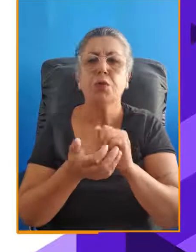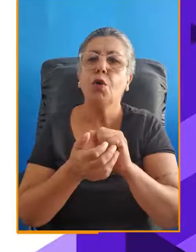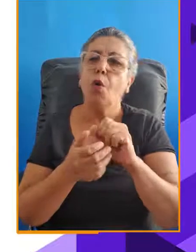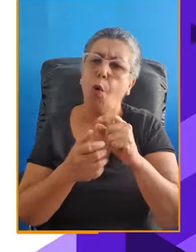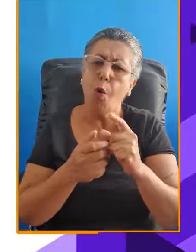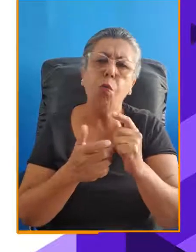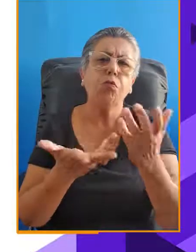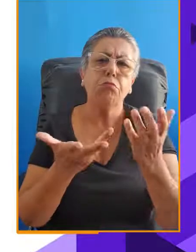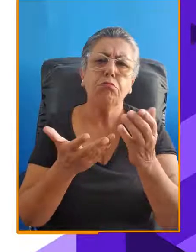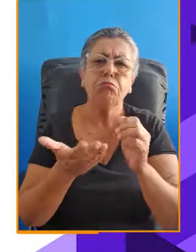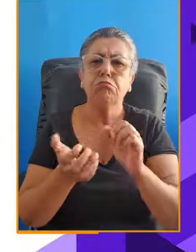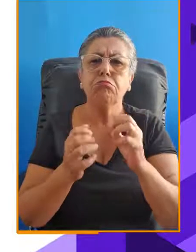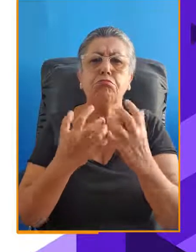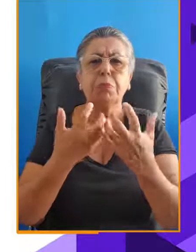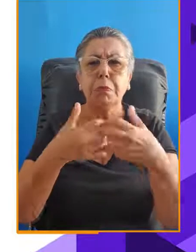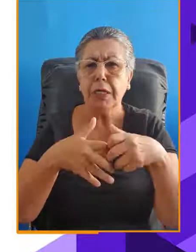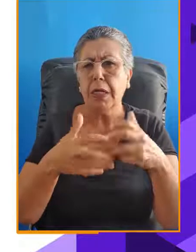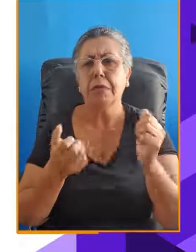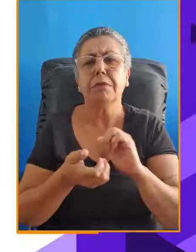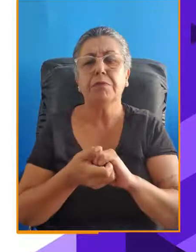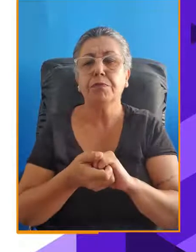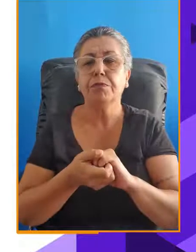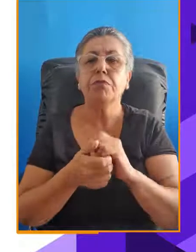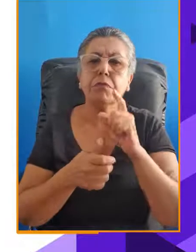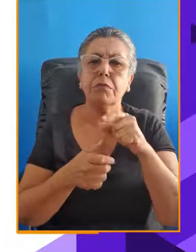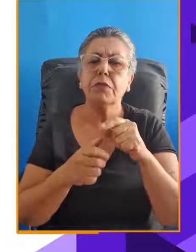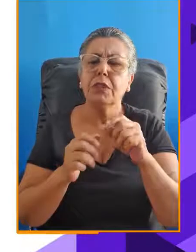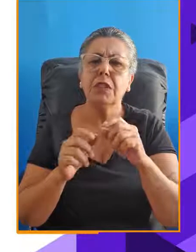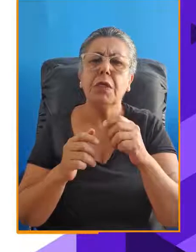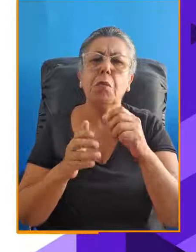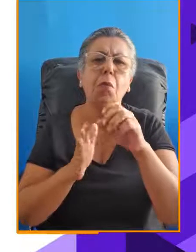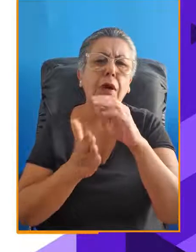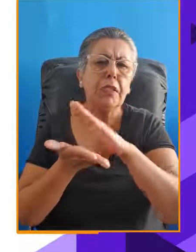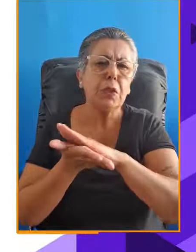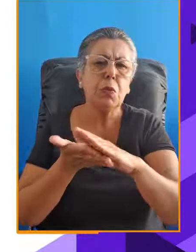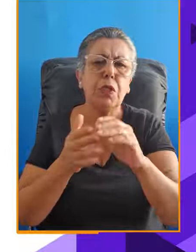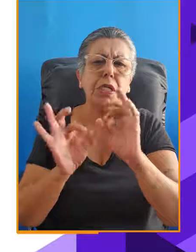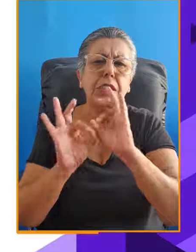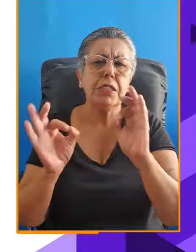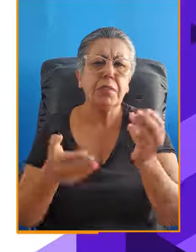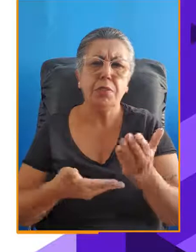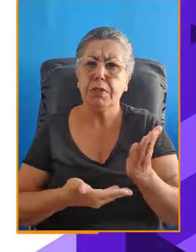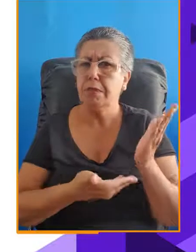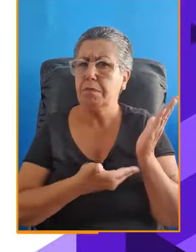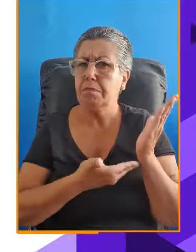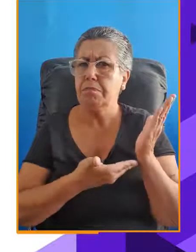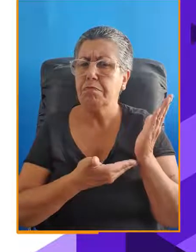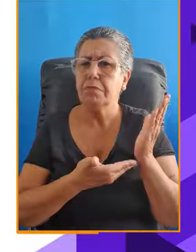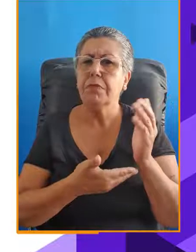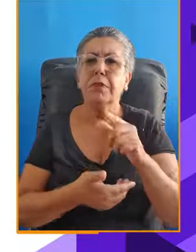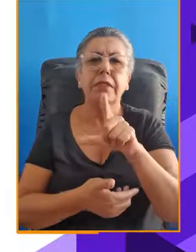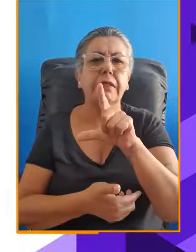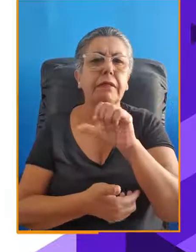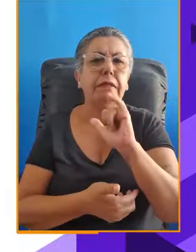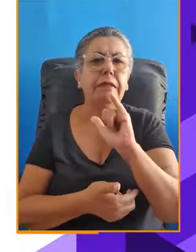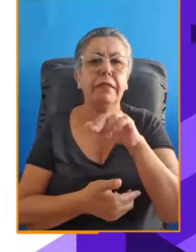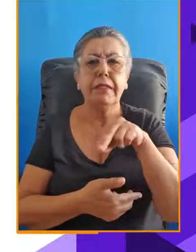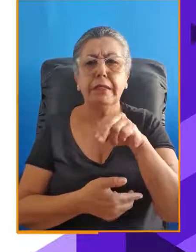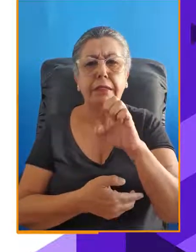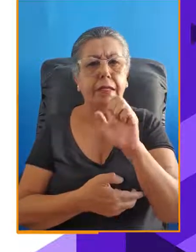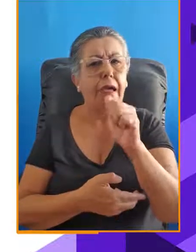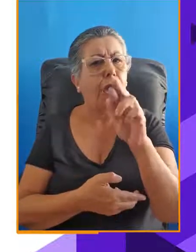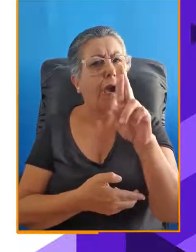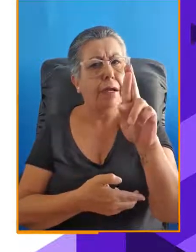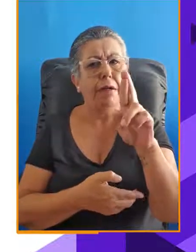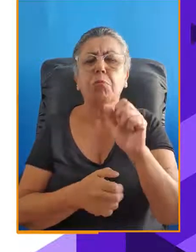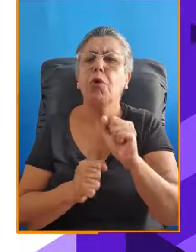meios digitais. Aqui nós temos um exemplo de uma textura muito simples, linear, que poderia ser aplicada